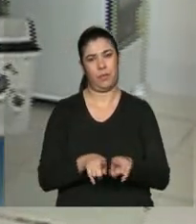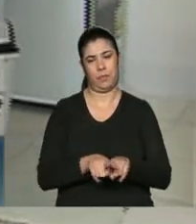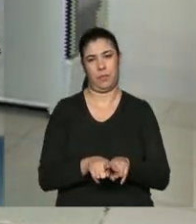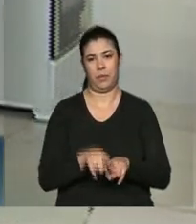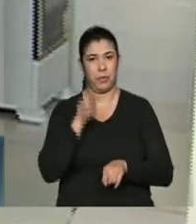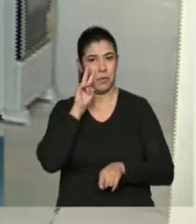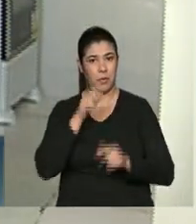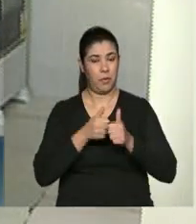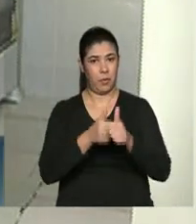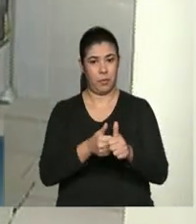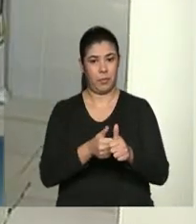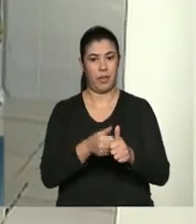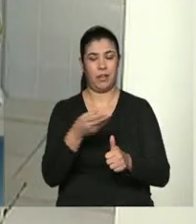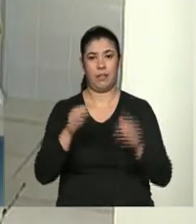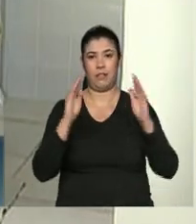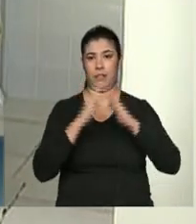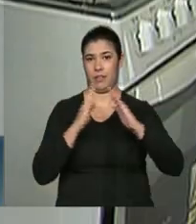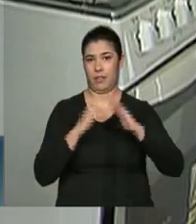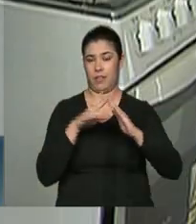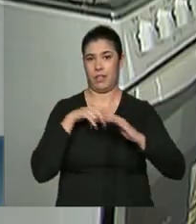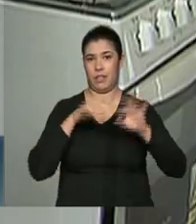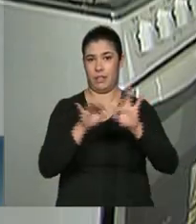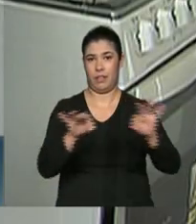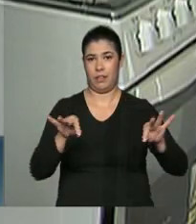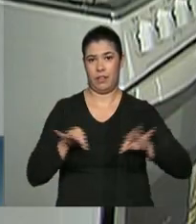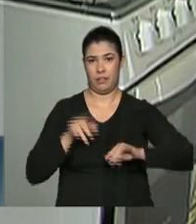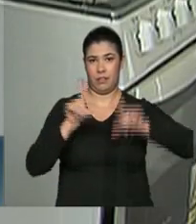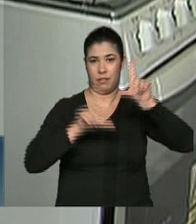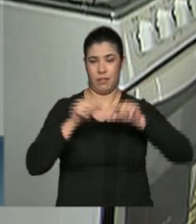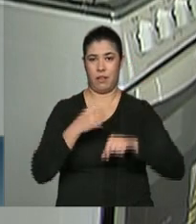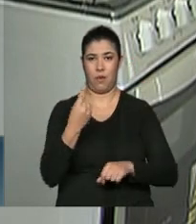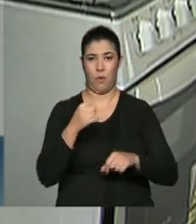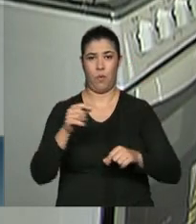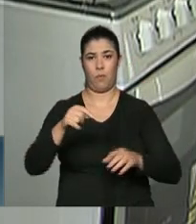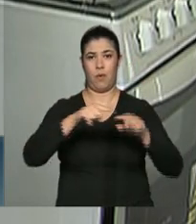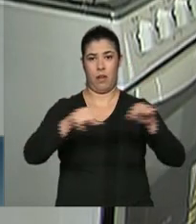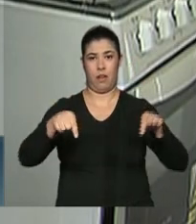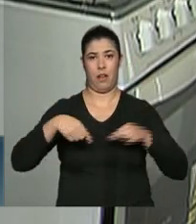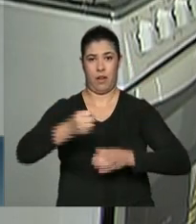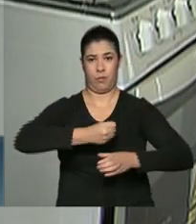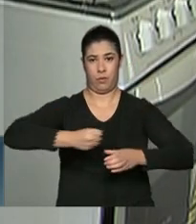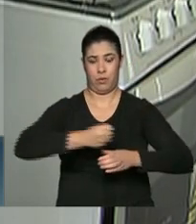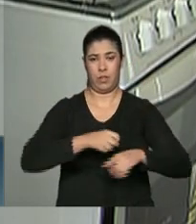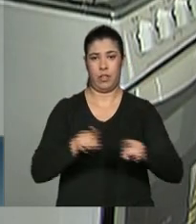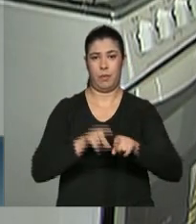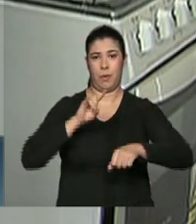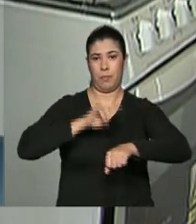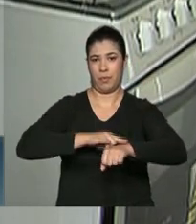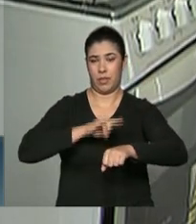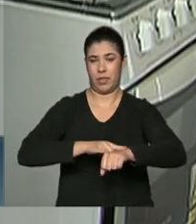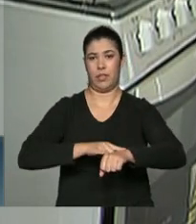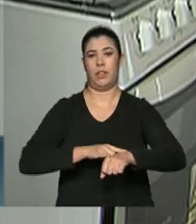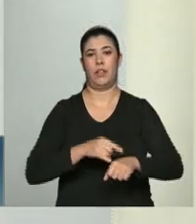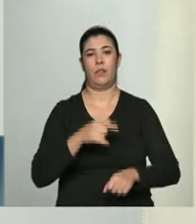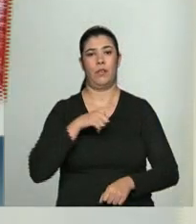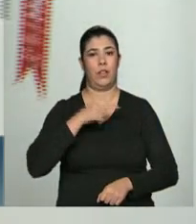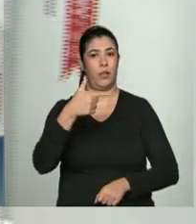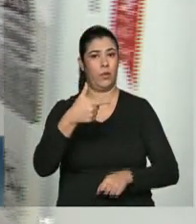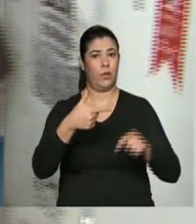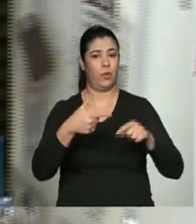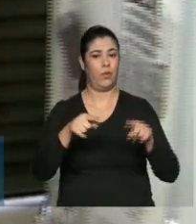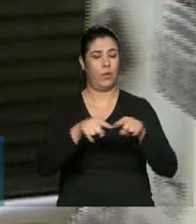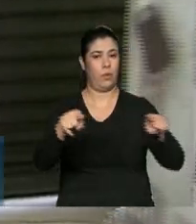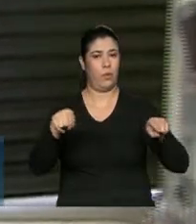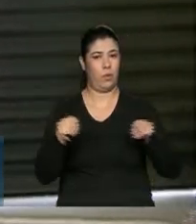você pode ver aí, as residências têm sala, tem uma cozinha, o banheiro, são dois quartos,